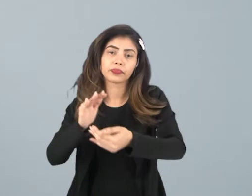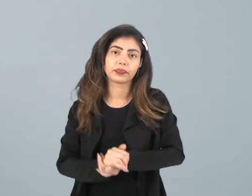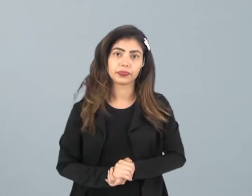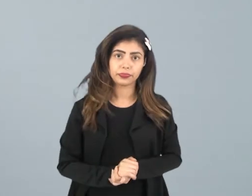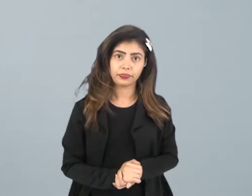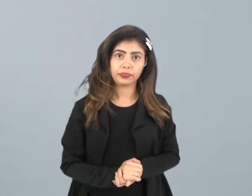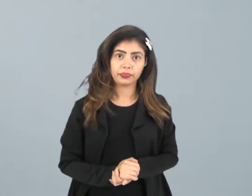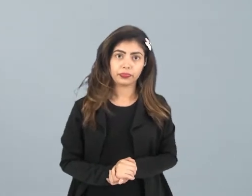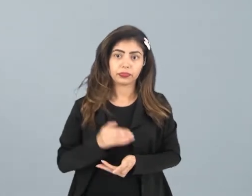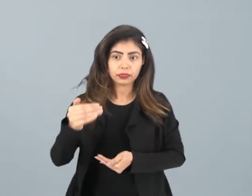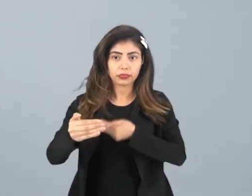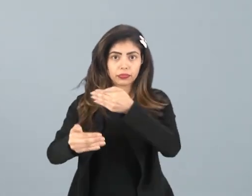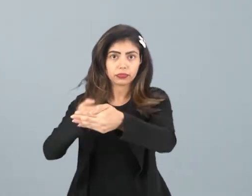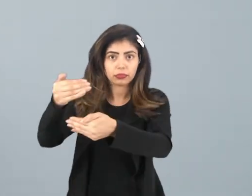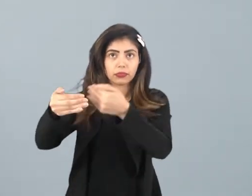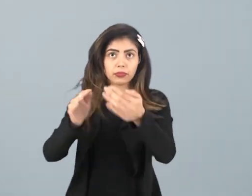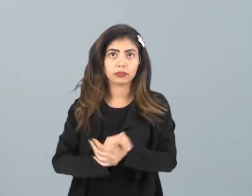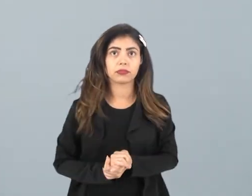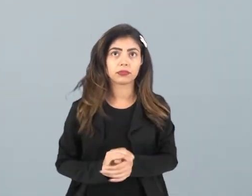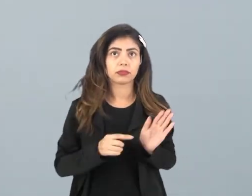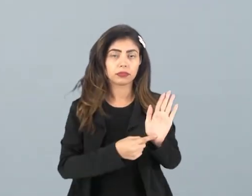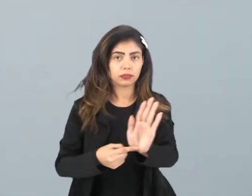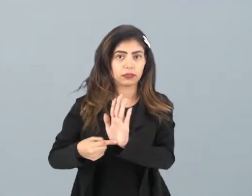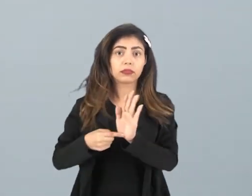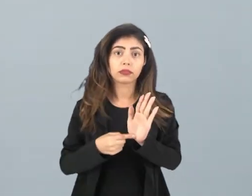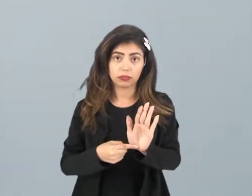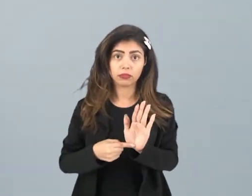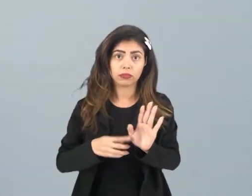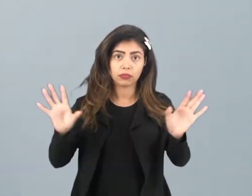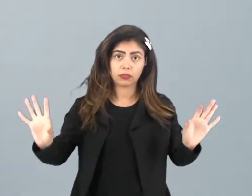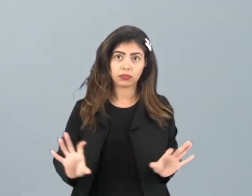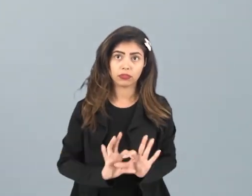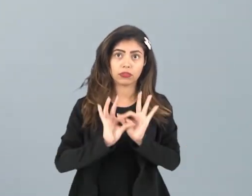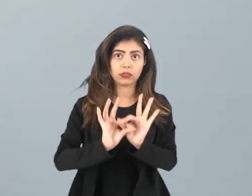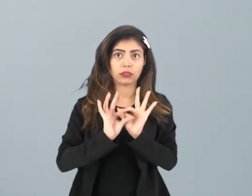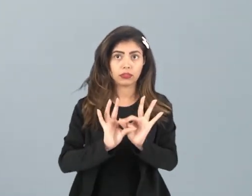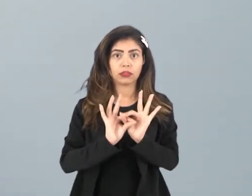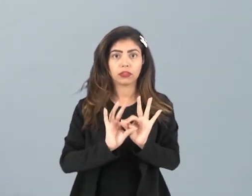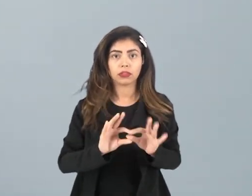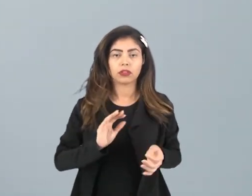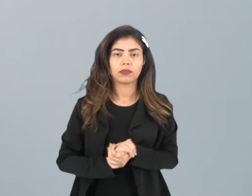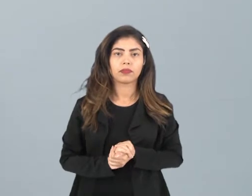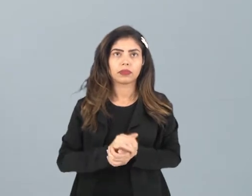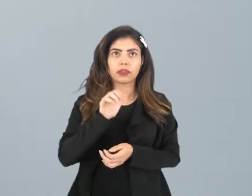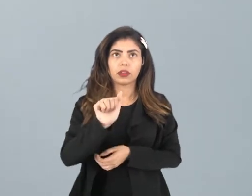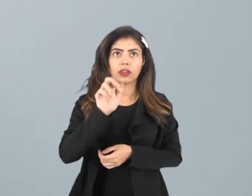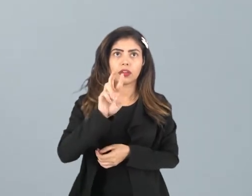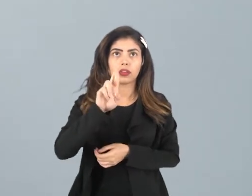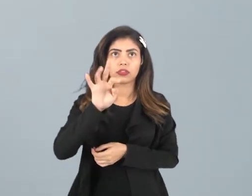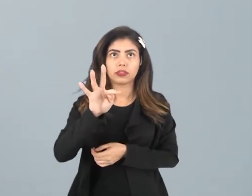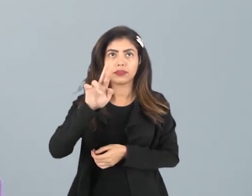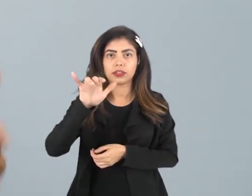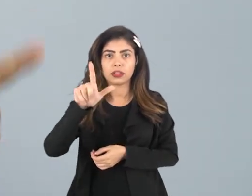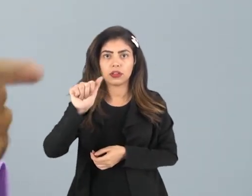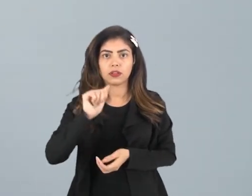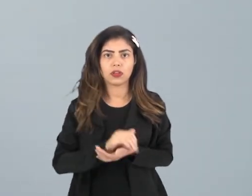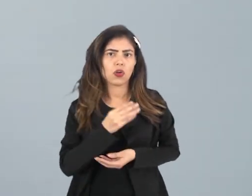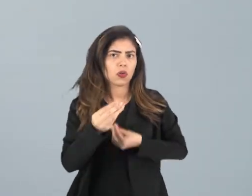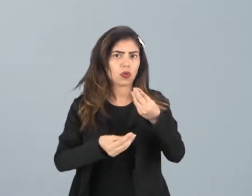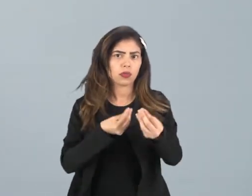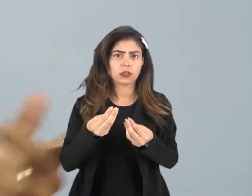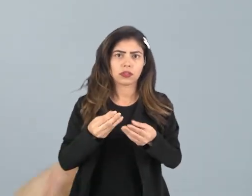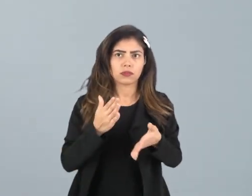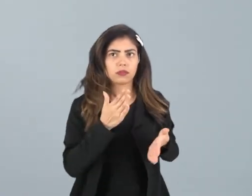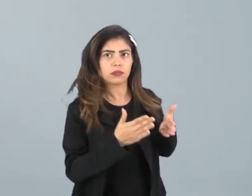Então, são avanços na área da robótica, isso está ligado à inteligência artificial. É como se as